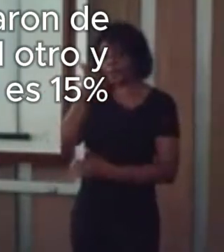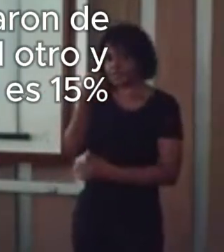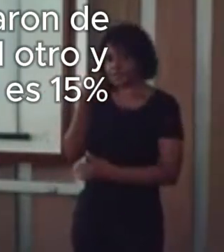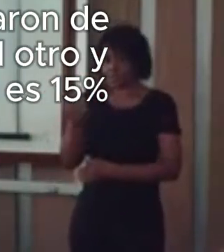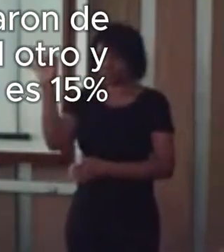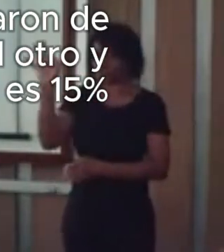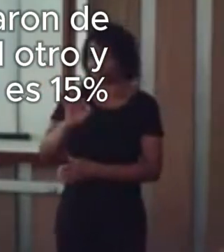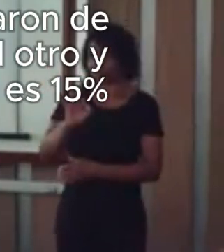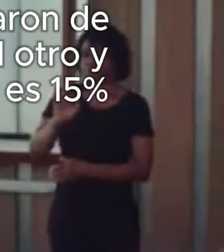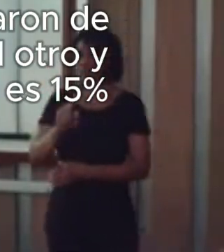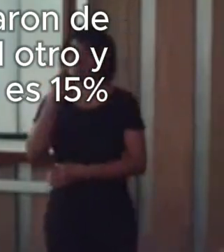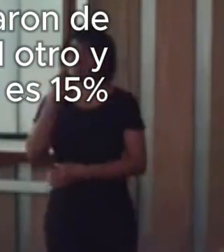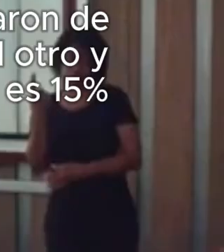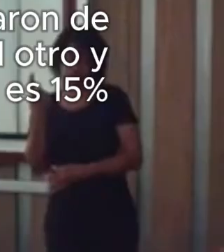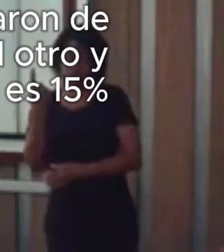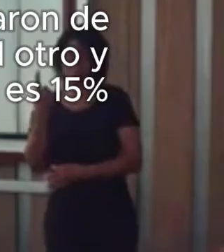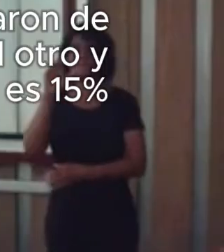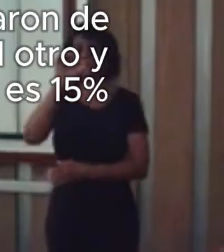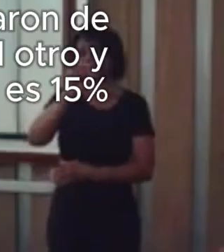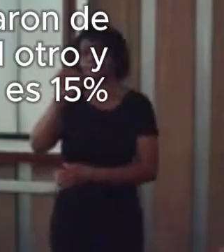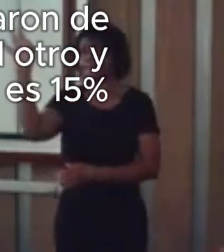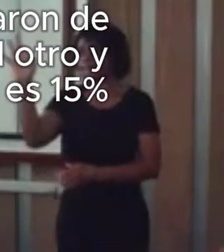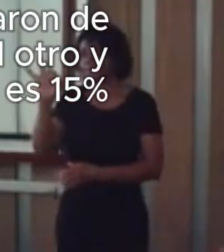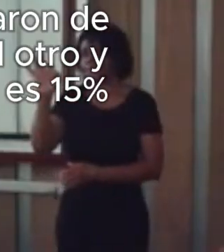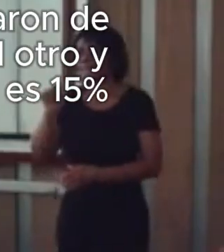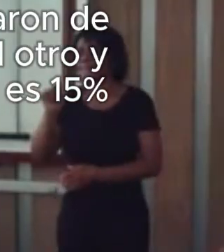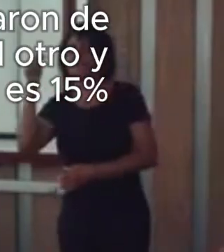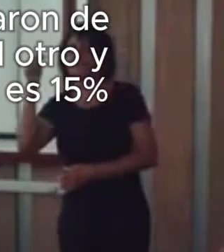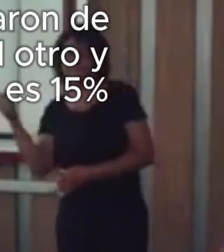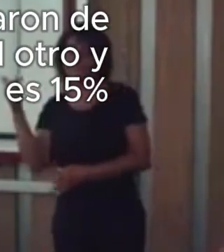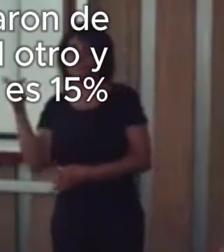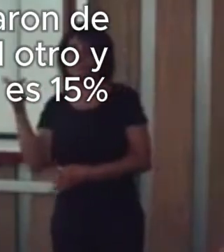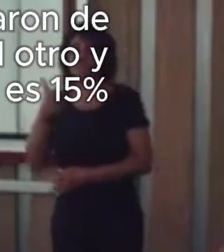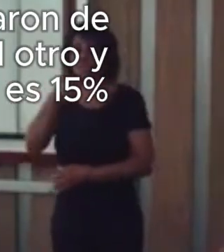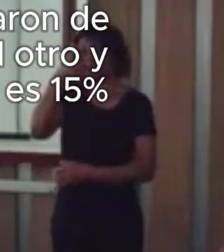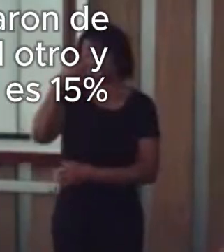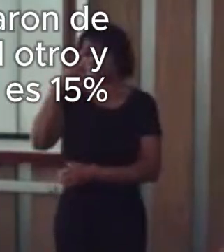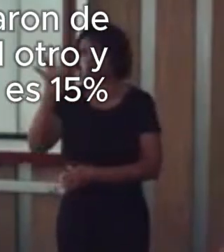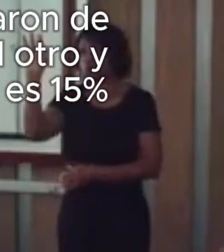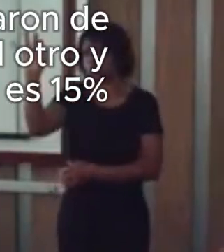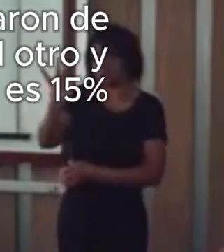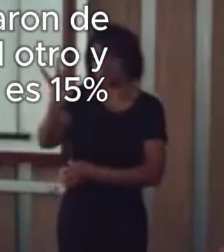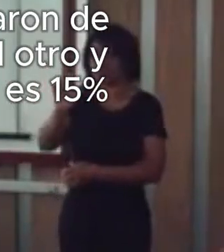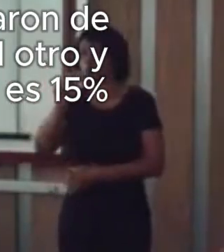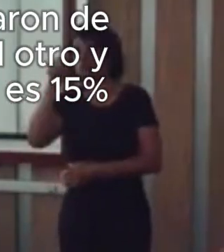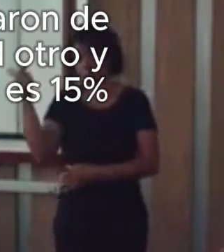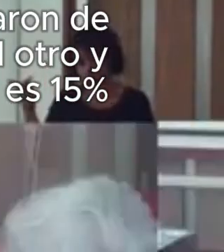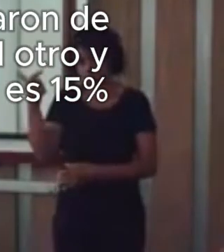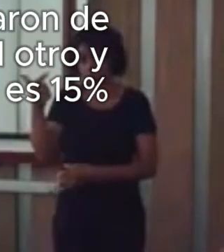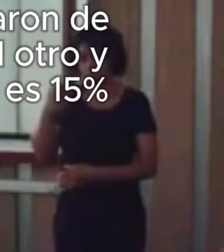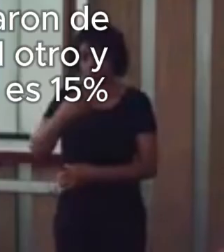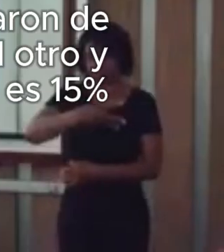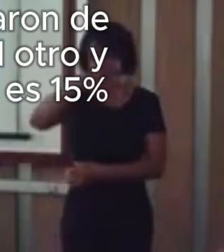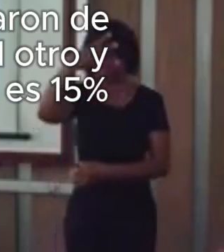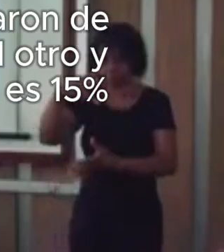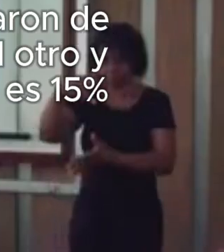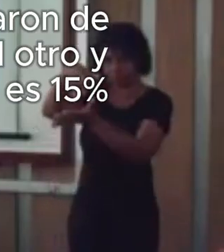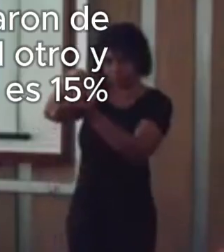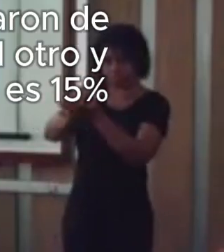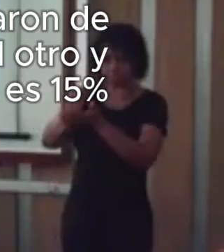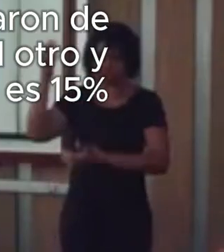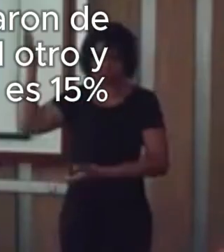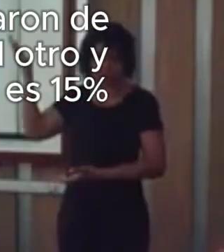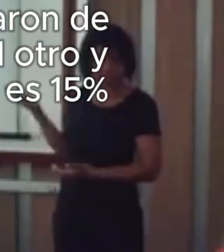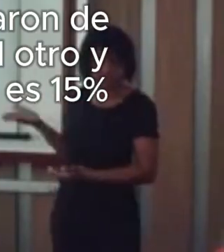num deles, 8% no outro e 14% no outro. Tá? Nesses 3 registros aqui. Então, esse